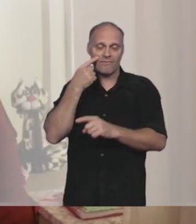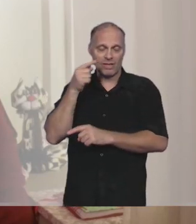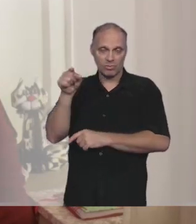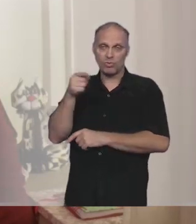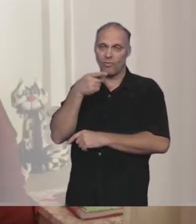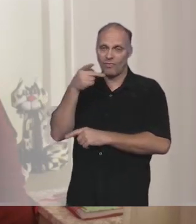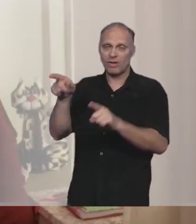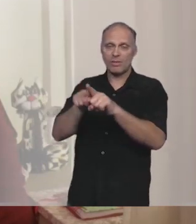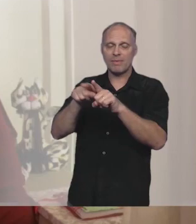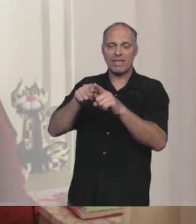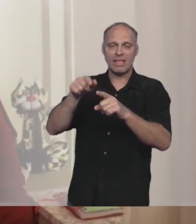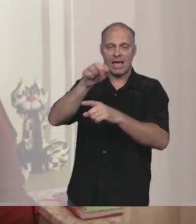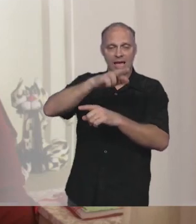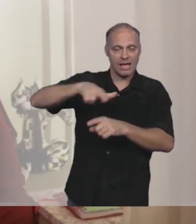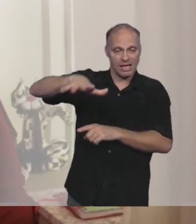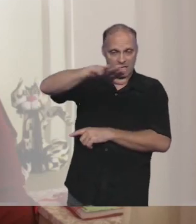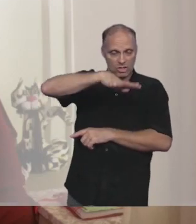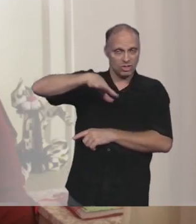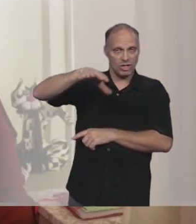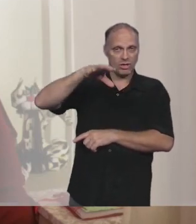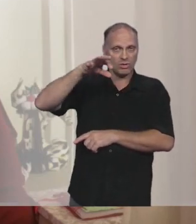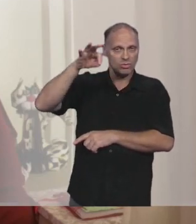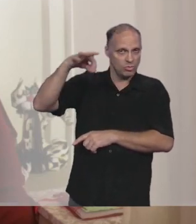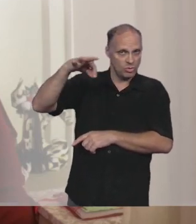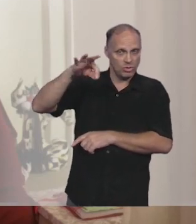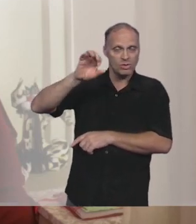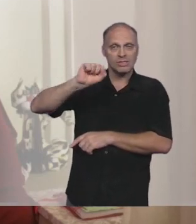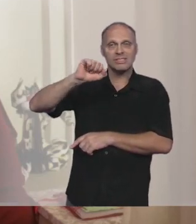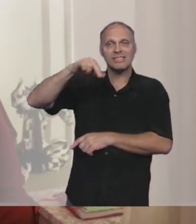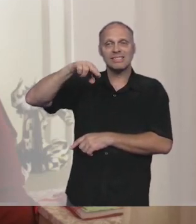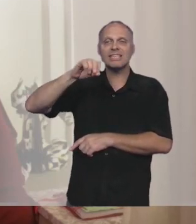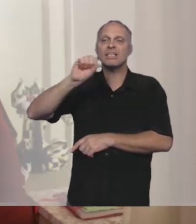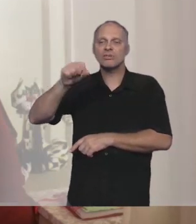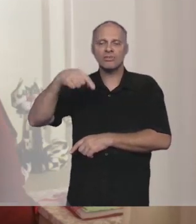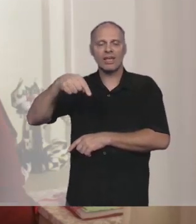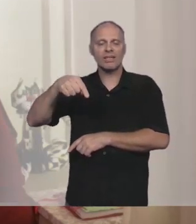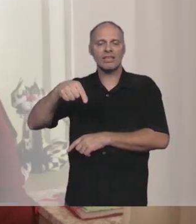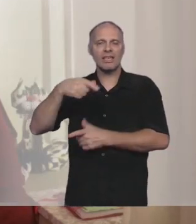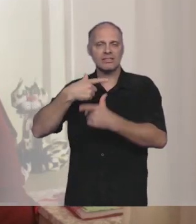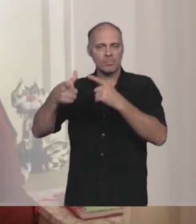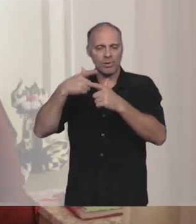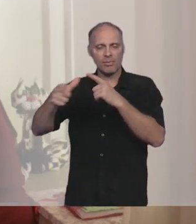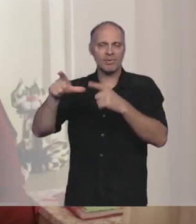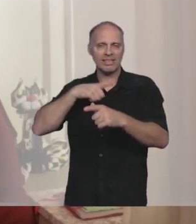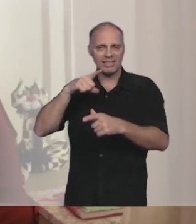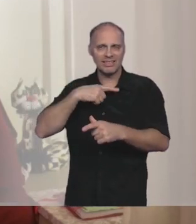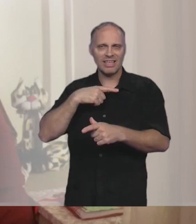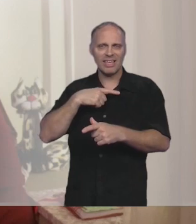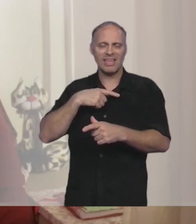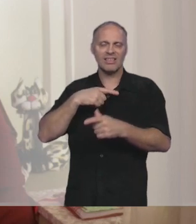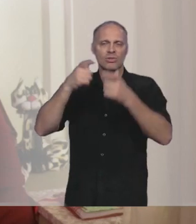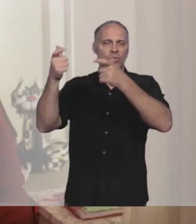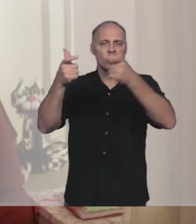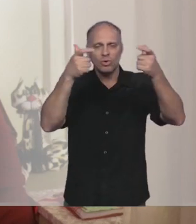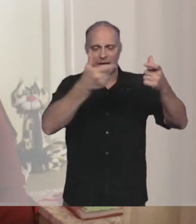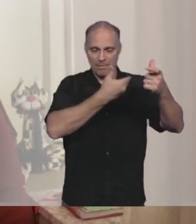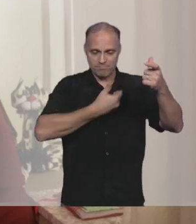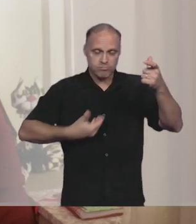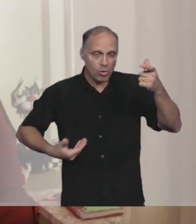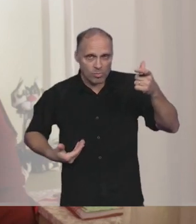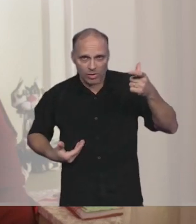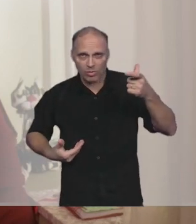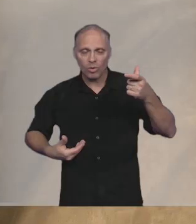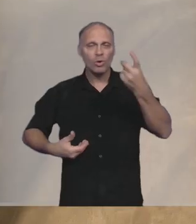que passada essa problematização dos espaços públicos, né, que são 2 espaços de muita qualidade, é que